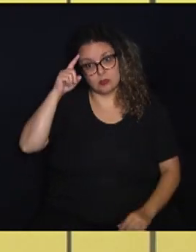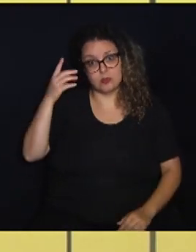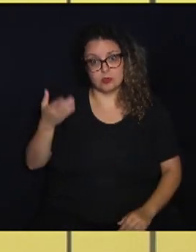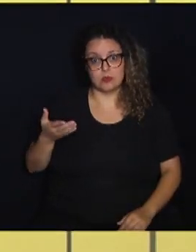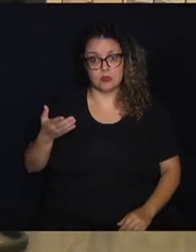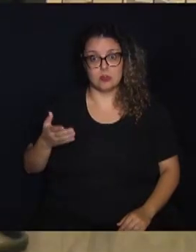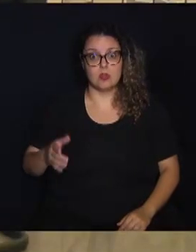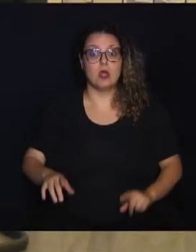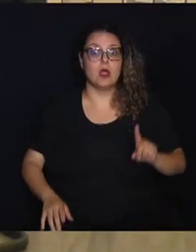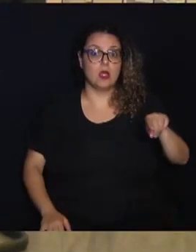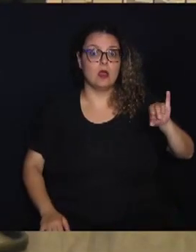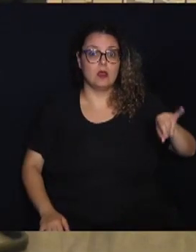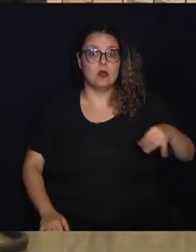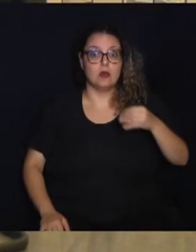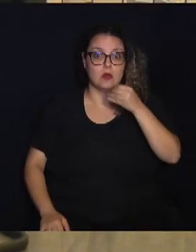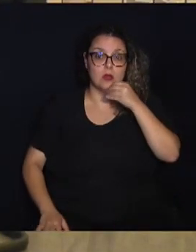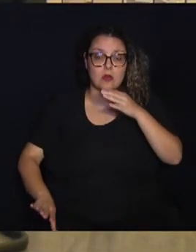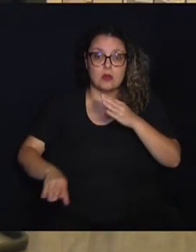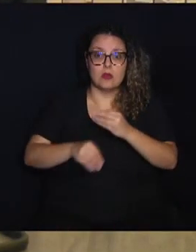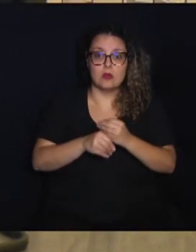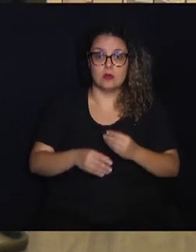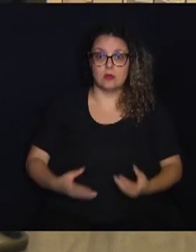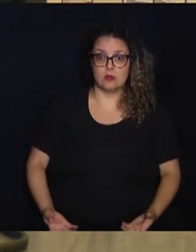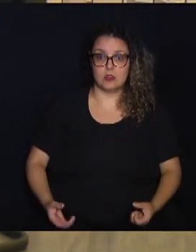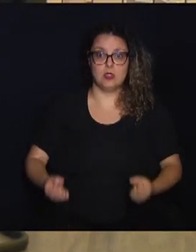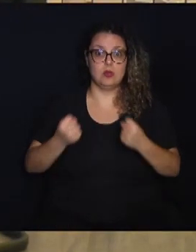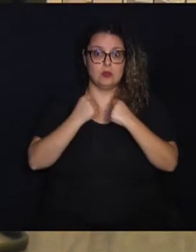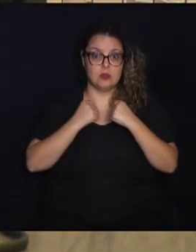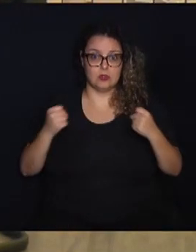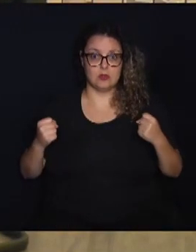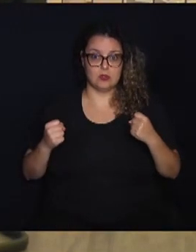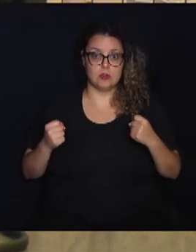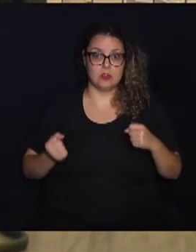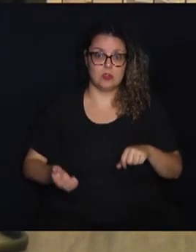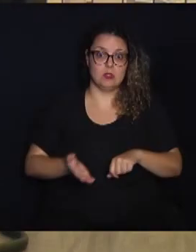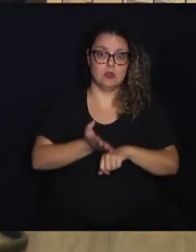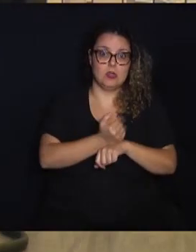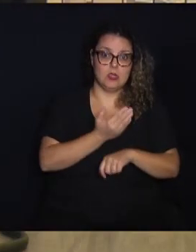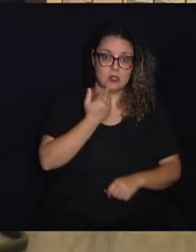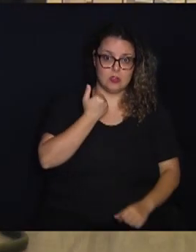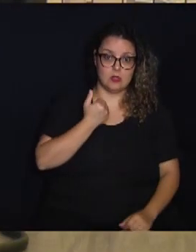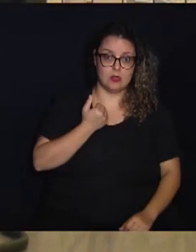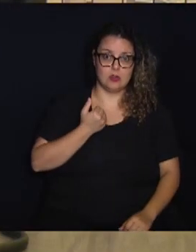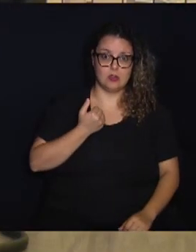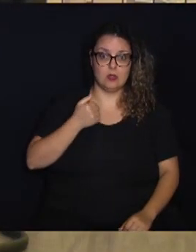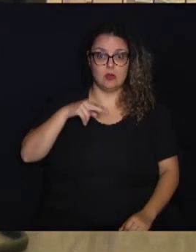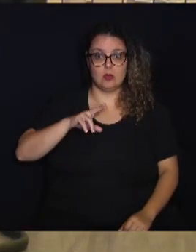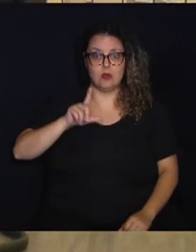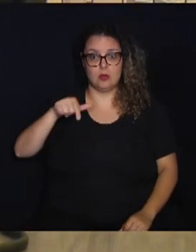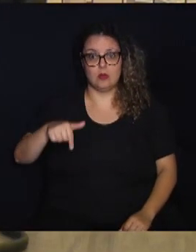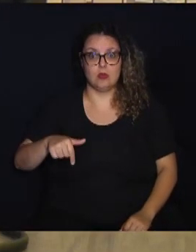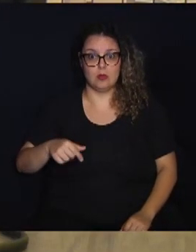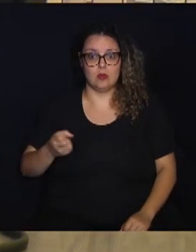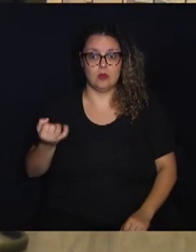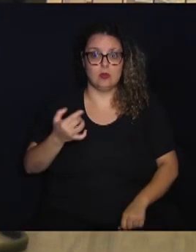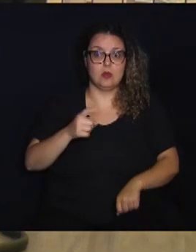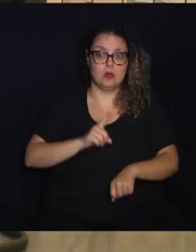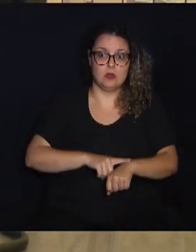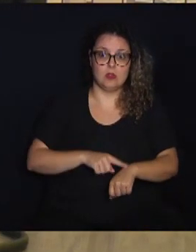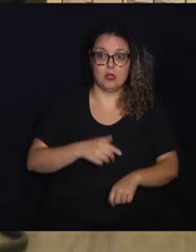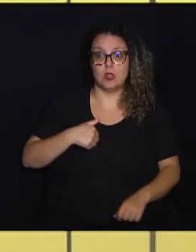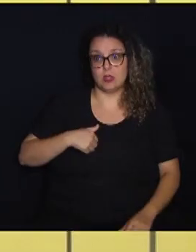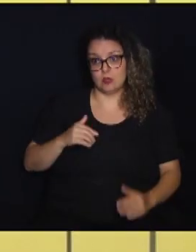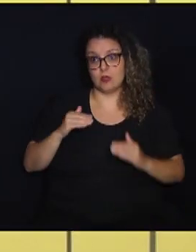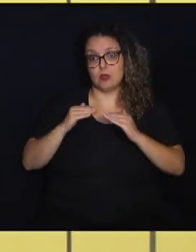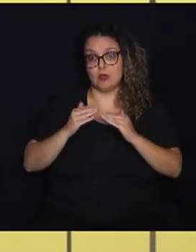vou aproveitar e vou emendar. Exercício físico é antes de comer ou tem que comer antes? E quanto tempo antes? Eu sou a favor